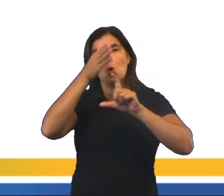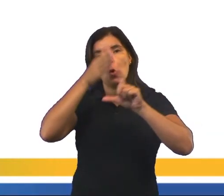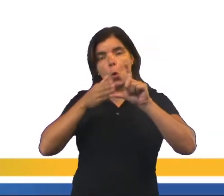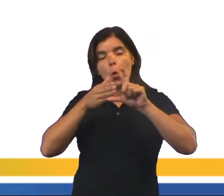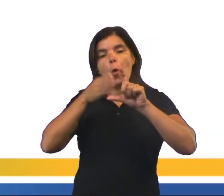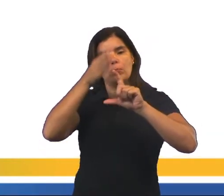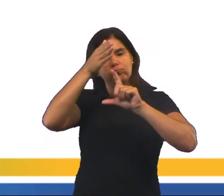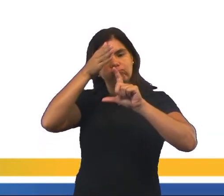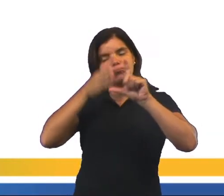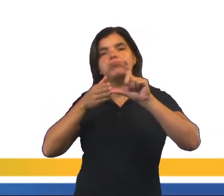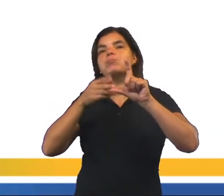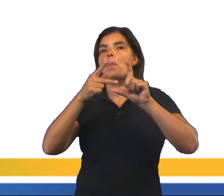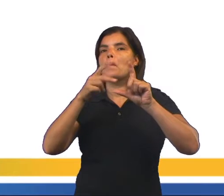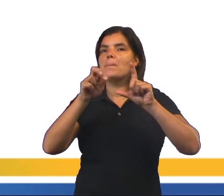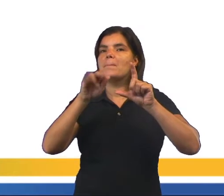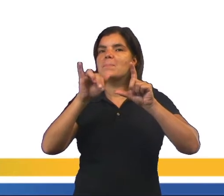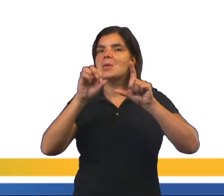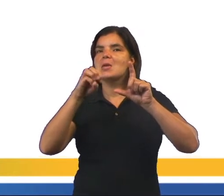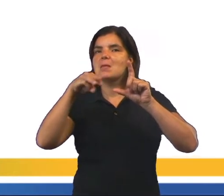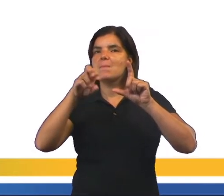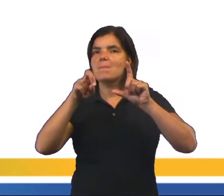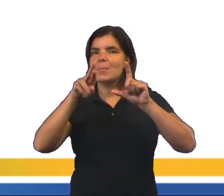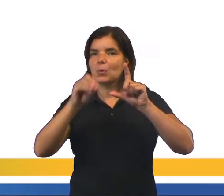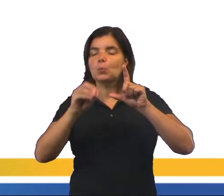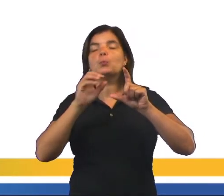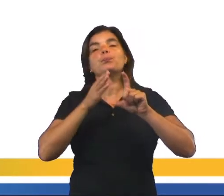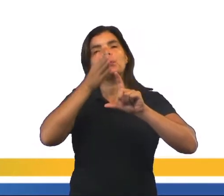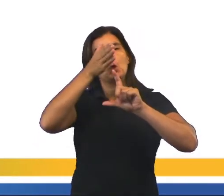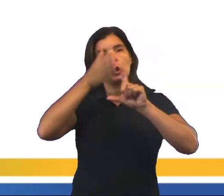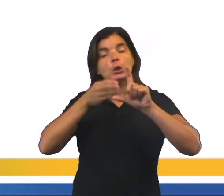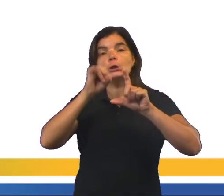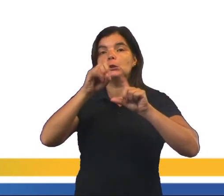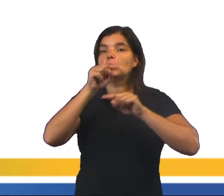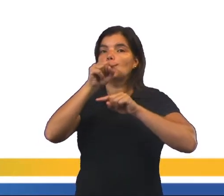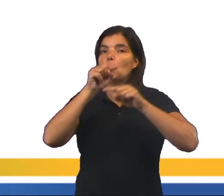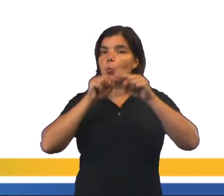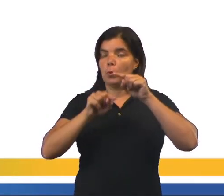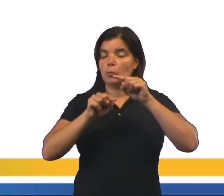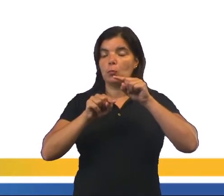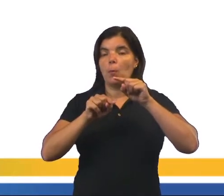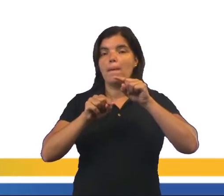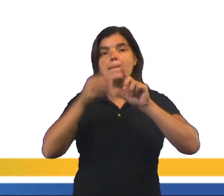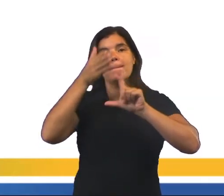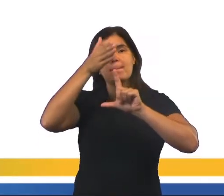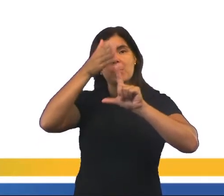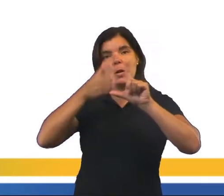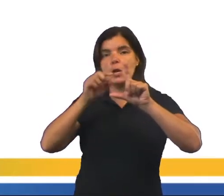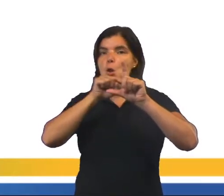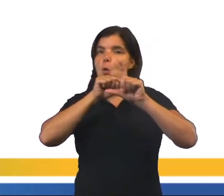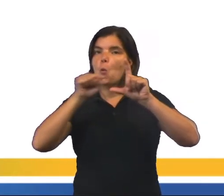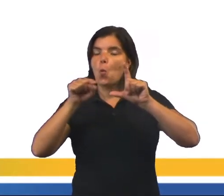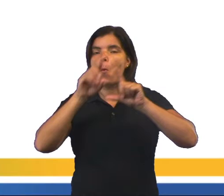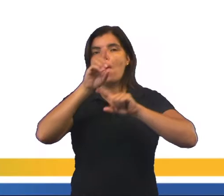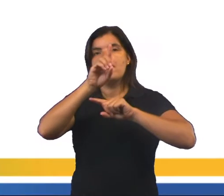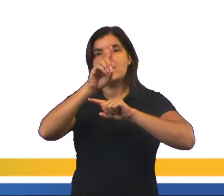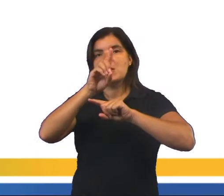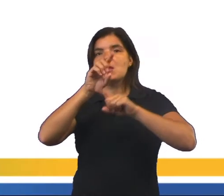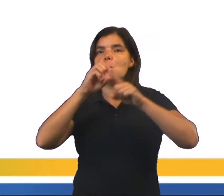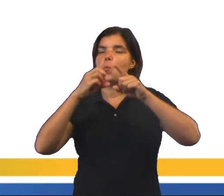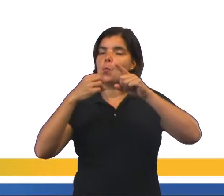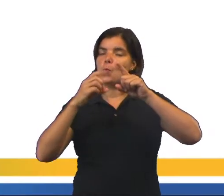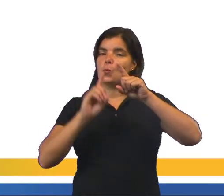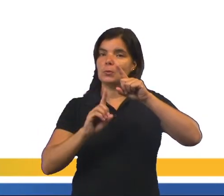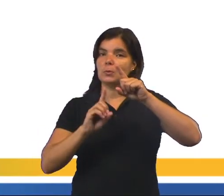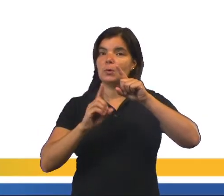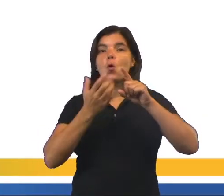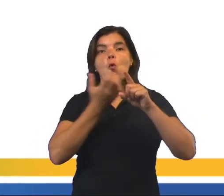que é o comprimento, né? O contorno, a sua circunferência. E se eu for dividindo perímetro por diâmetro, pode ser vários tamanhos, eu vou